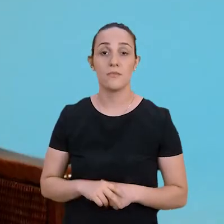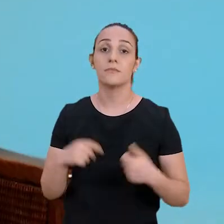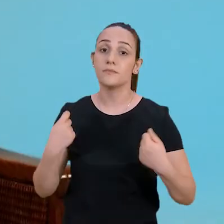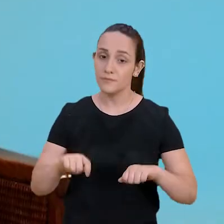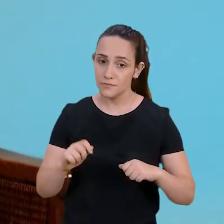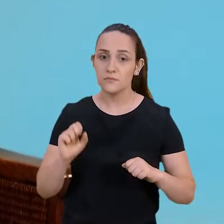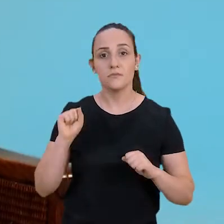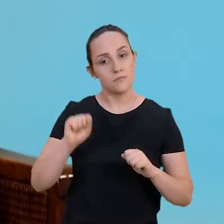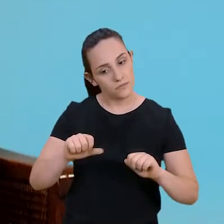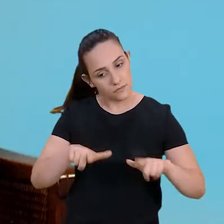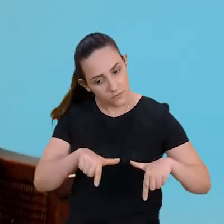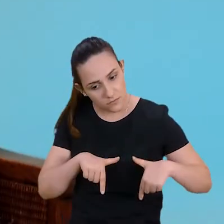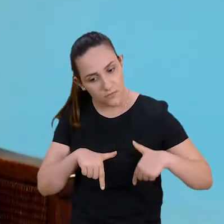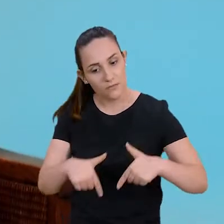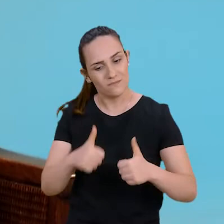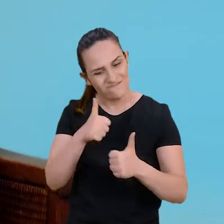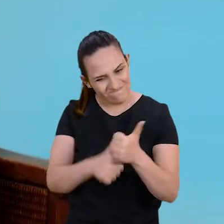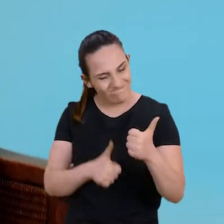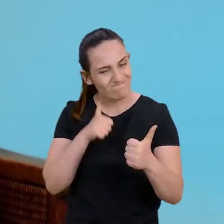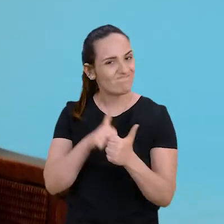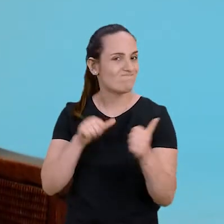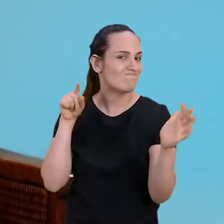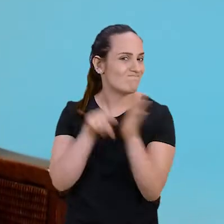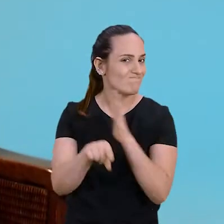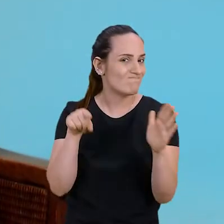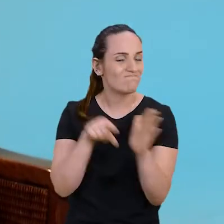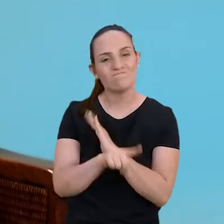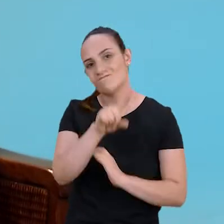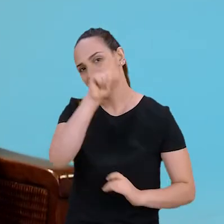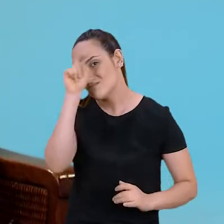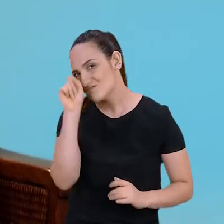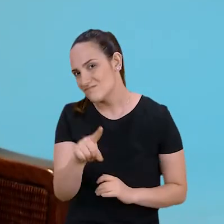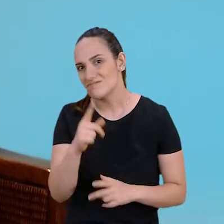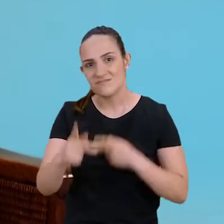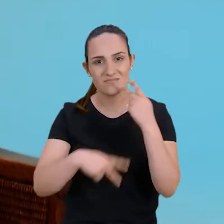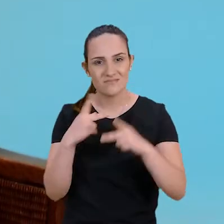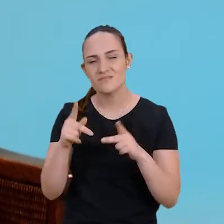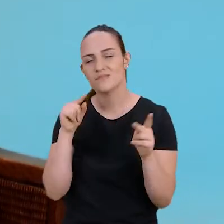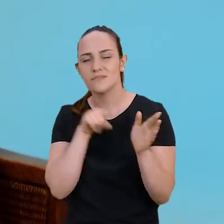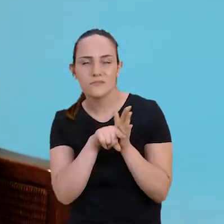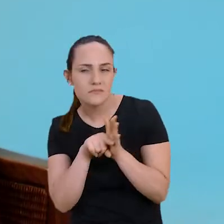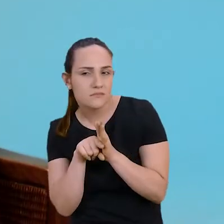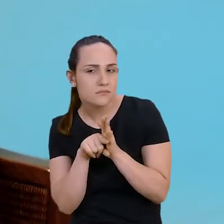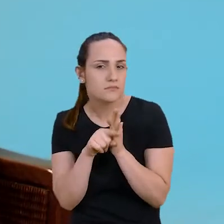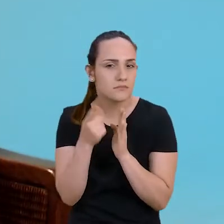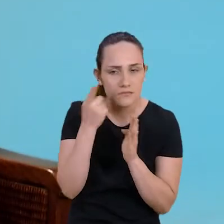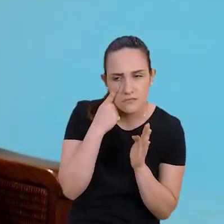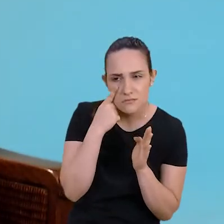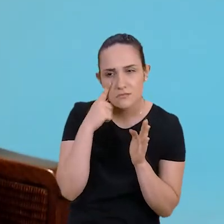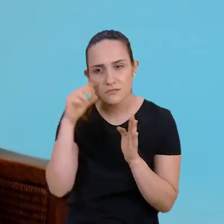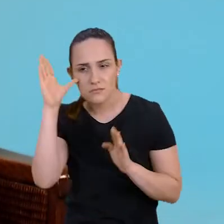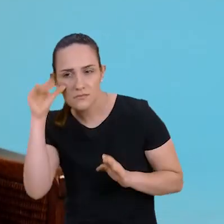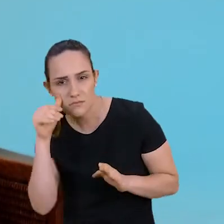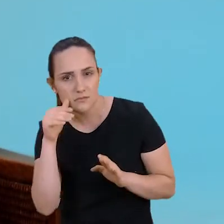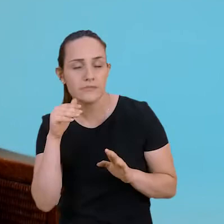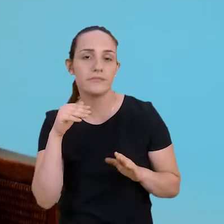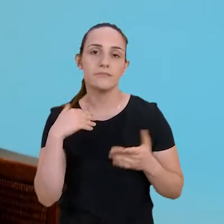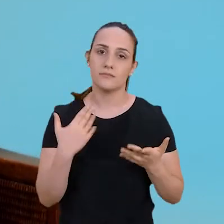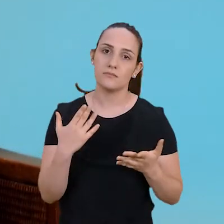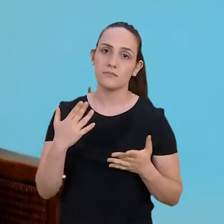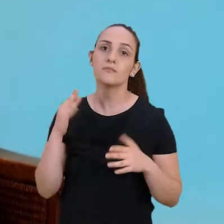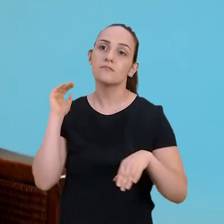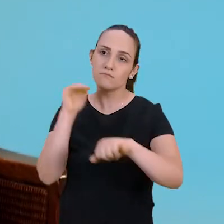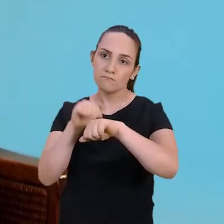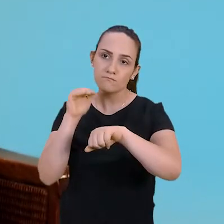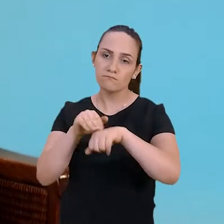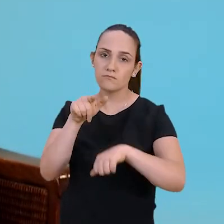tem que brigar muito, bater, questionar, falar, especular. Vamos correr atrás do poder